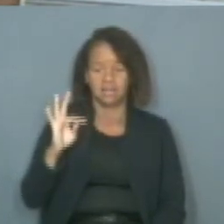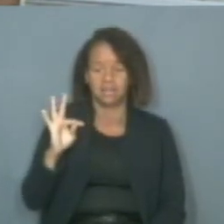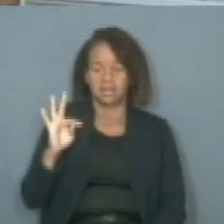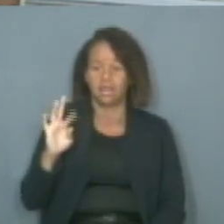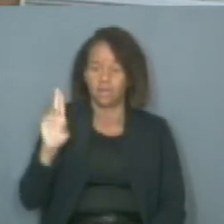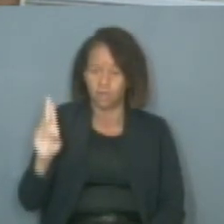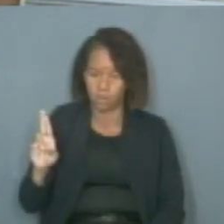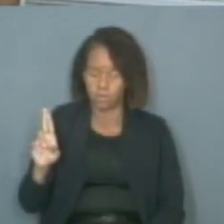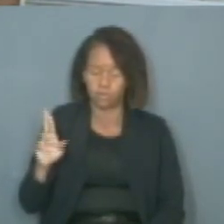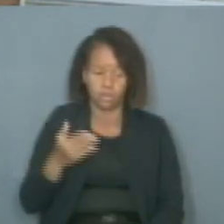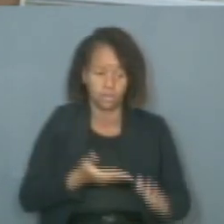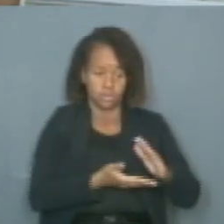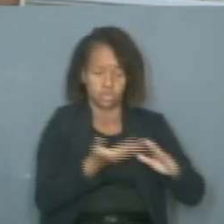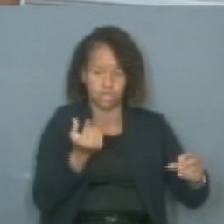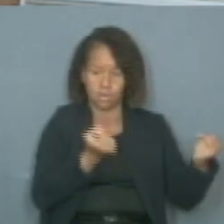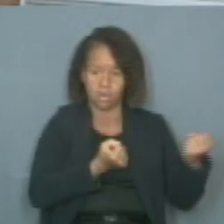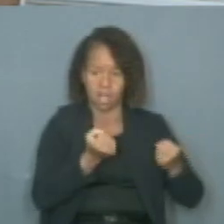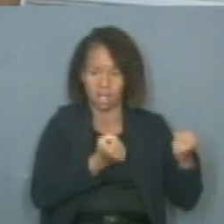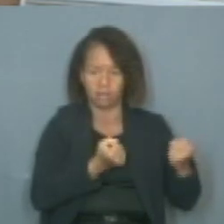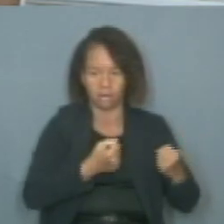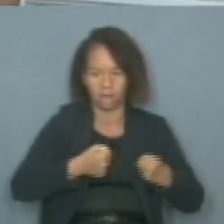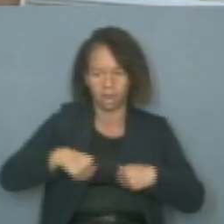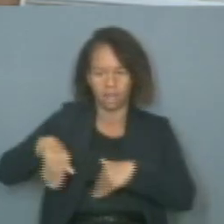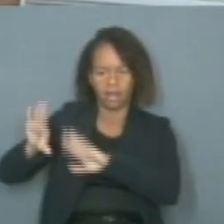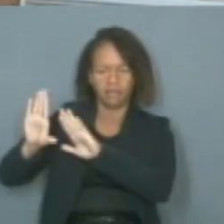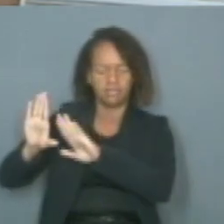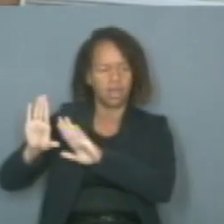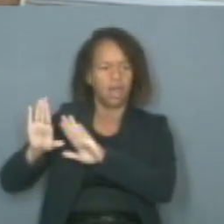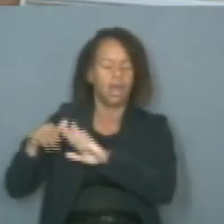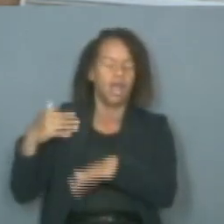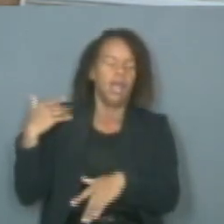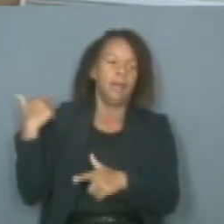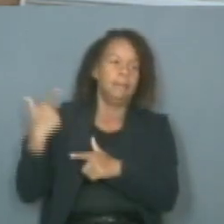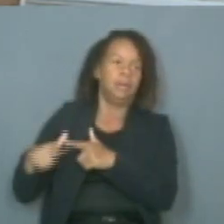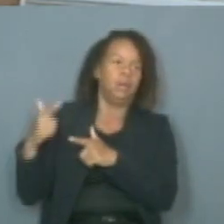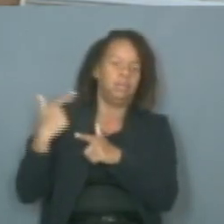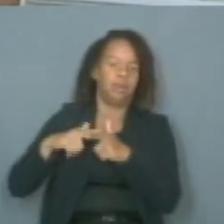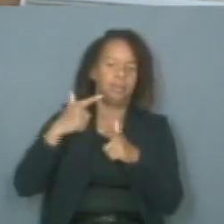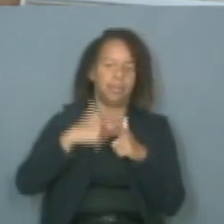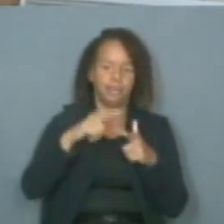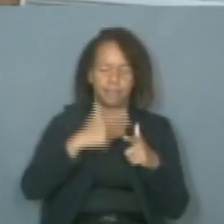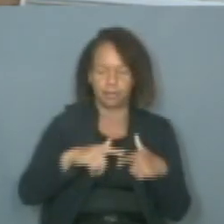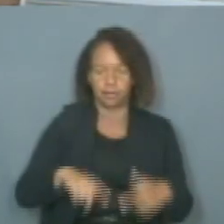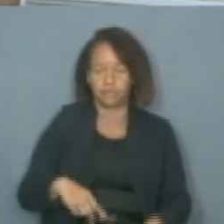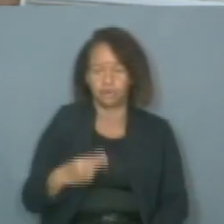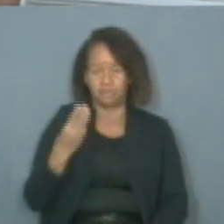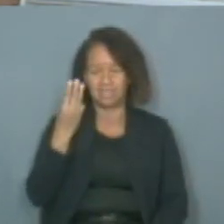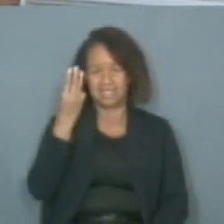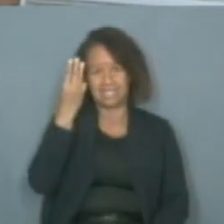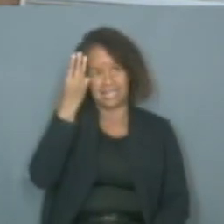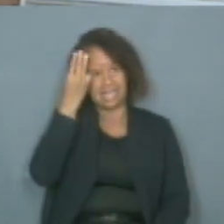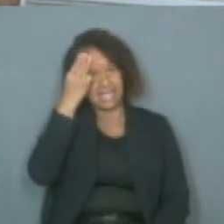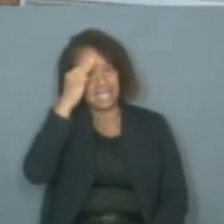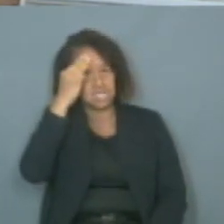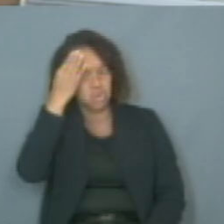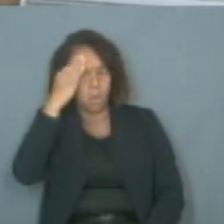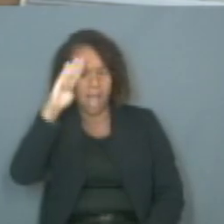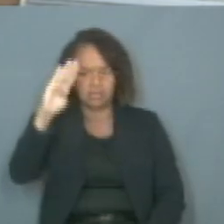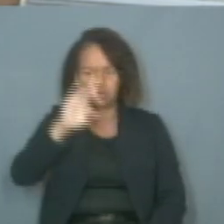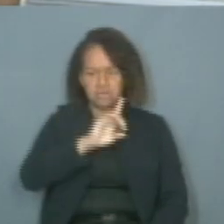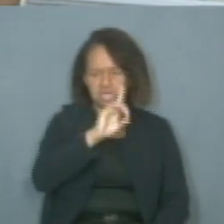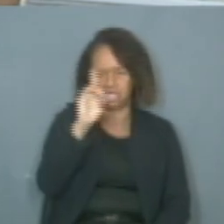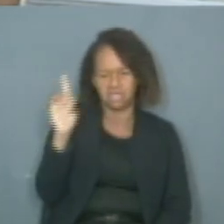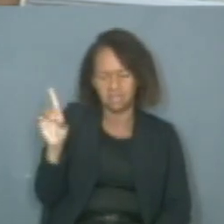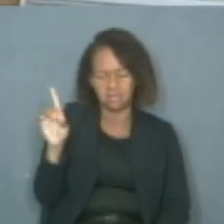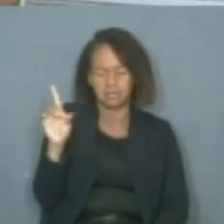chega, reboca, leva, e aí começa toda uma novela. Foram 3 a 4 dias para poder